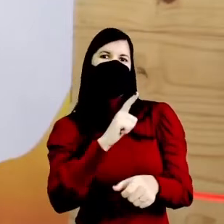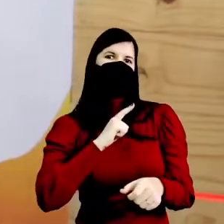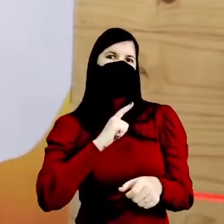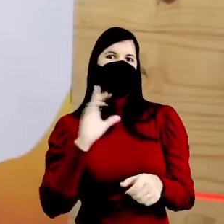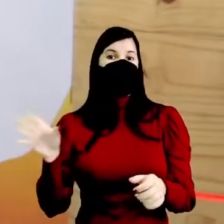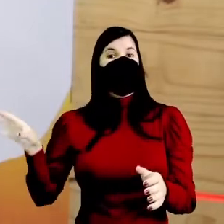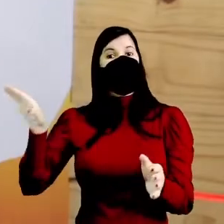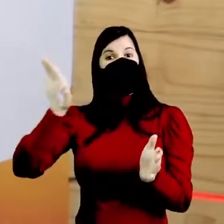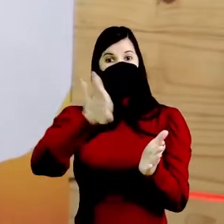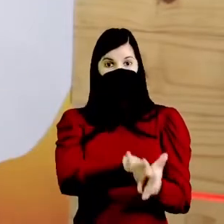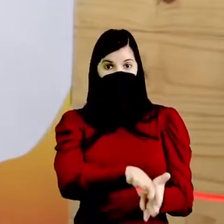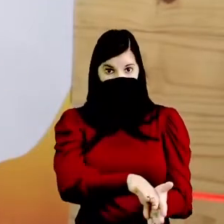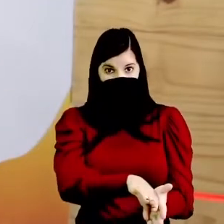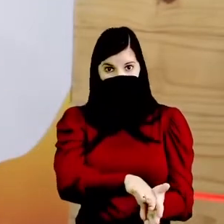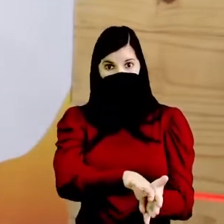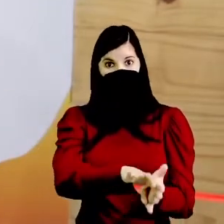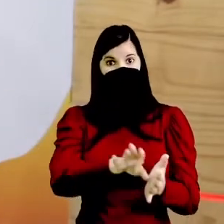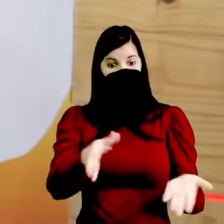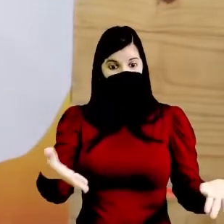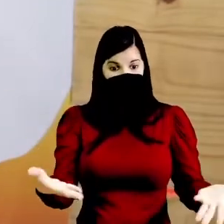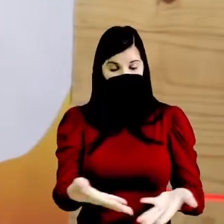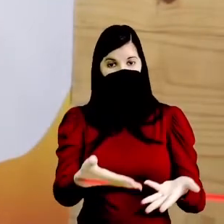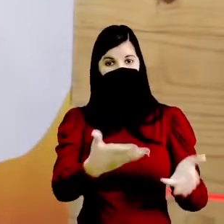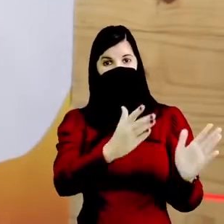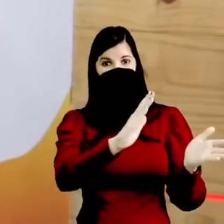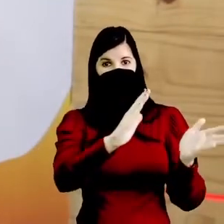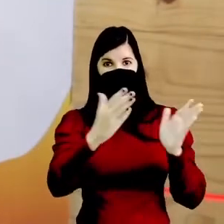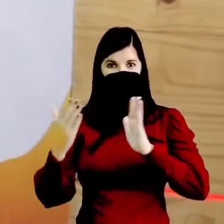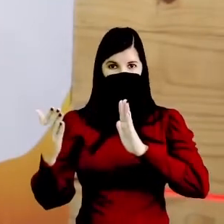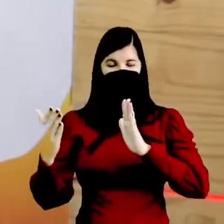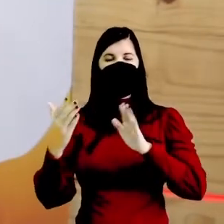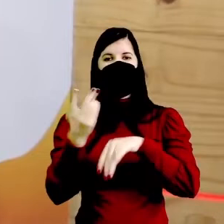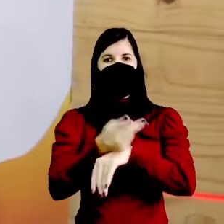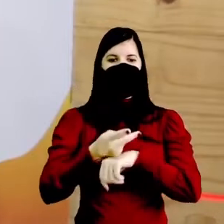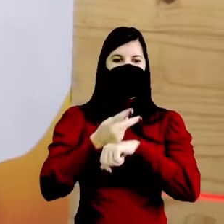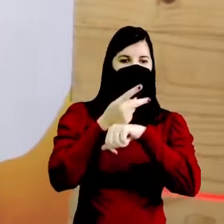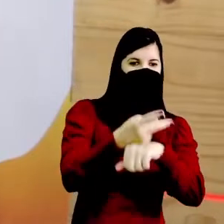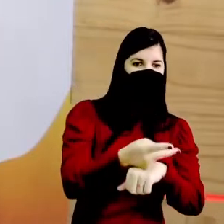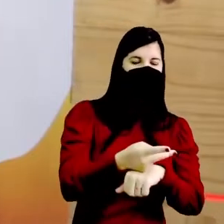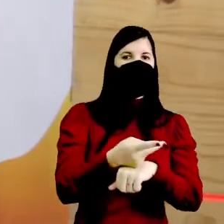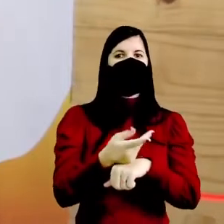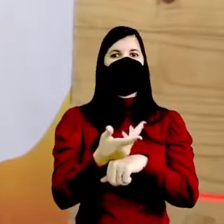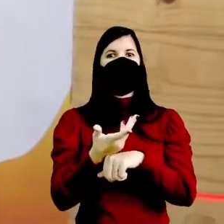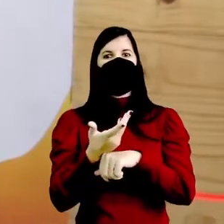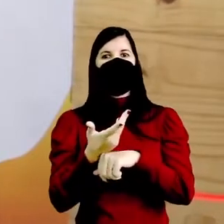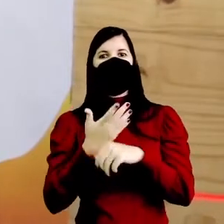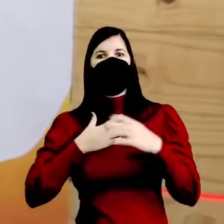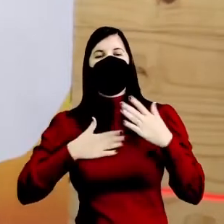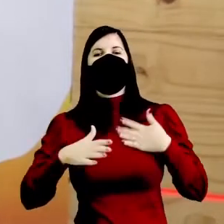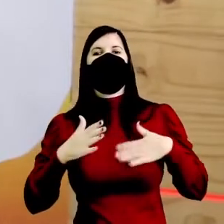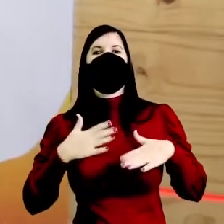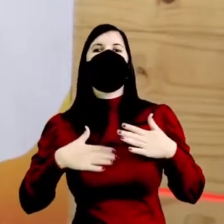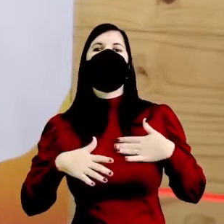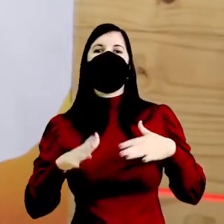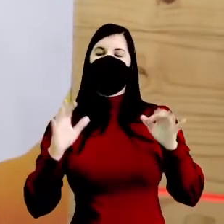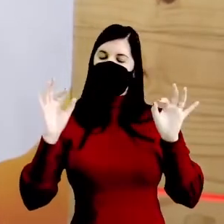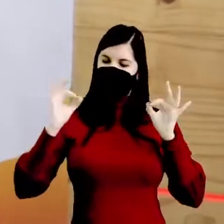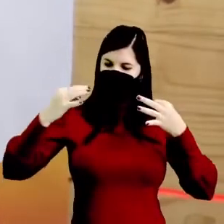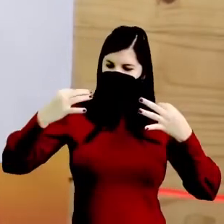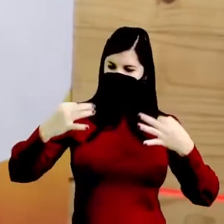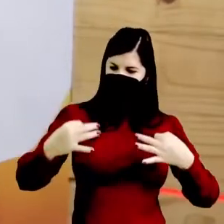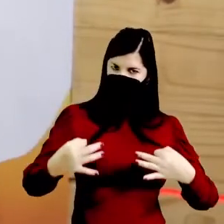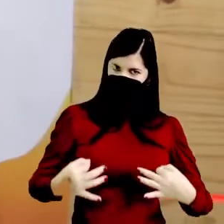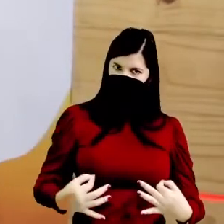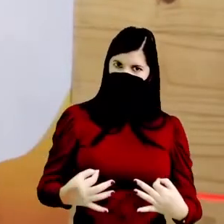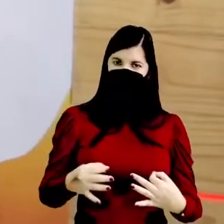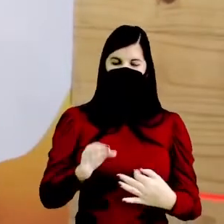você entender. Você chegou numa biblioteca, por exemplo, você já vai procurar. Epa, vai lá com calma, né? Com elegância. Você vai